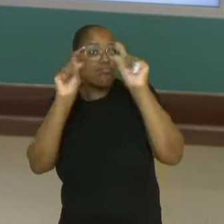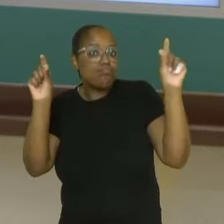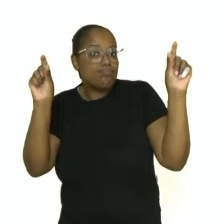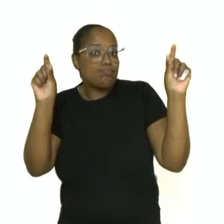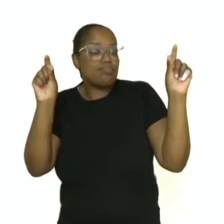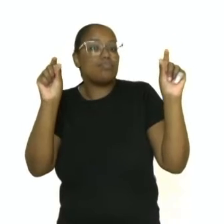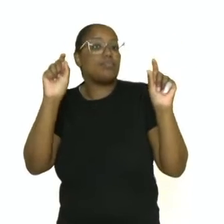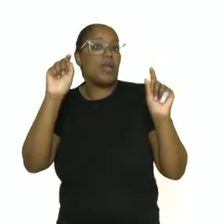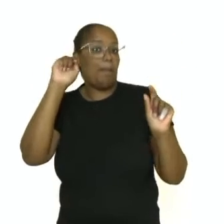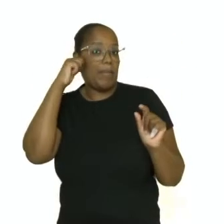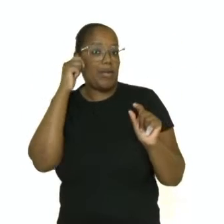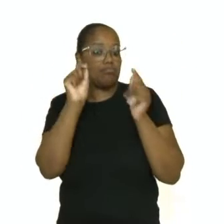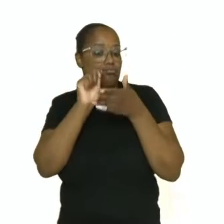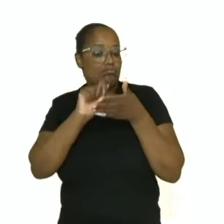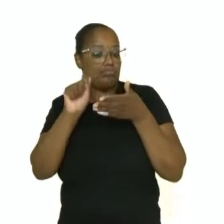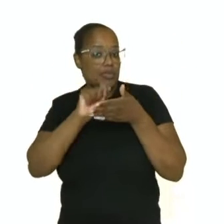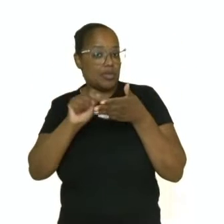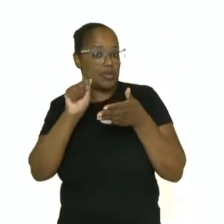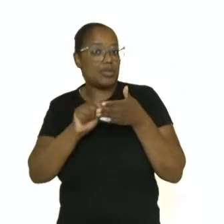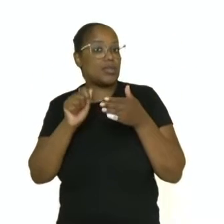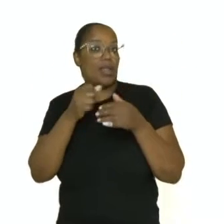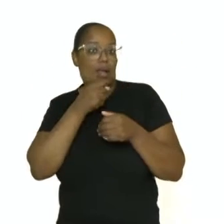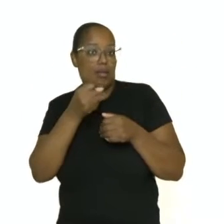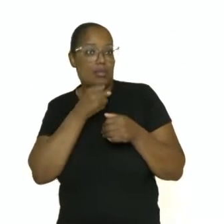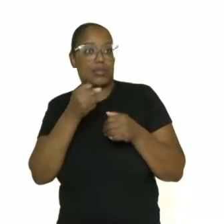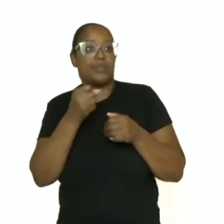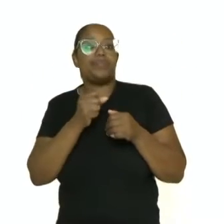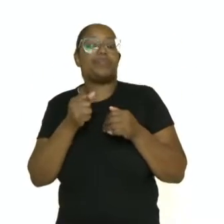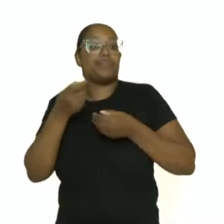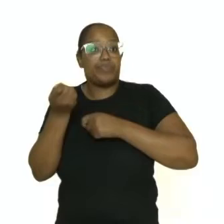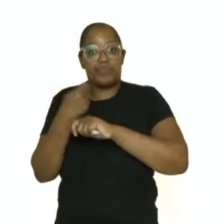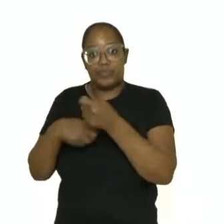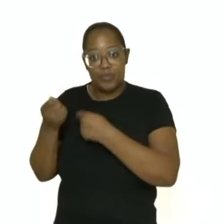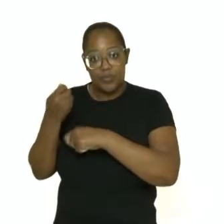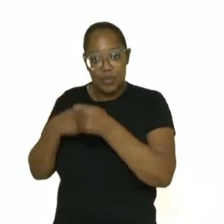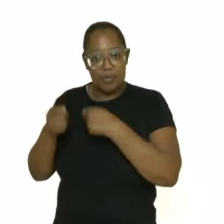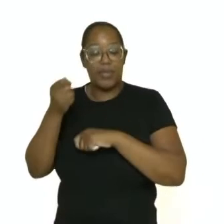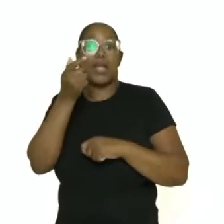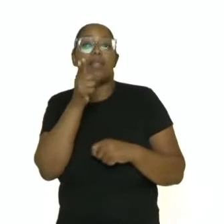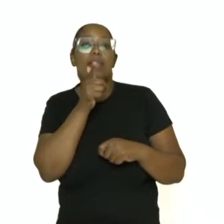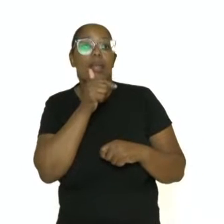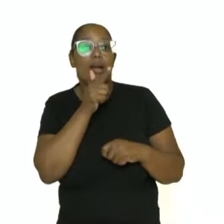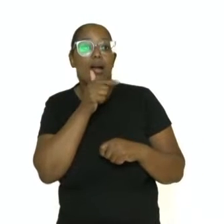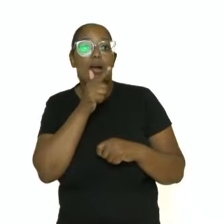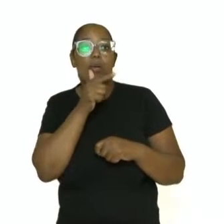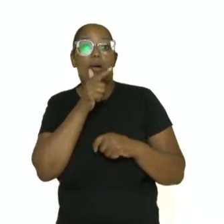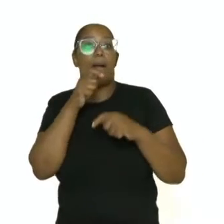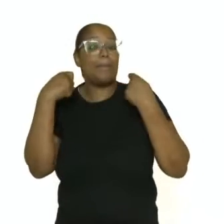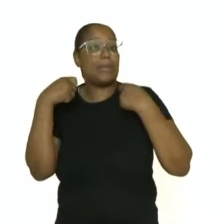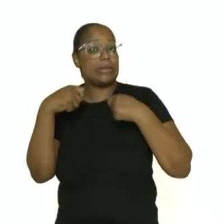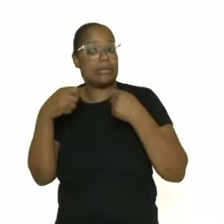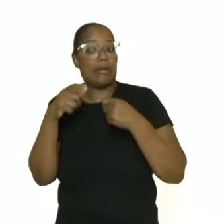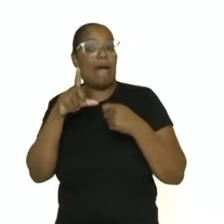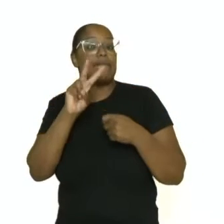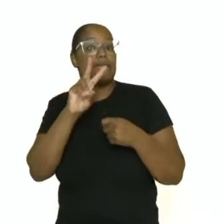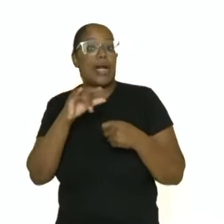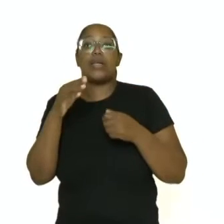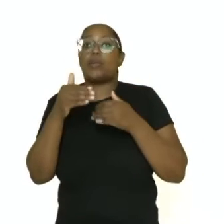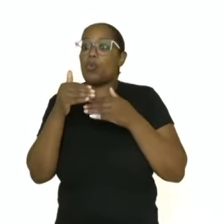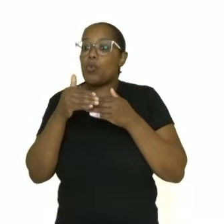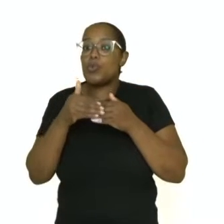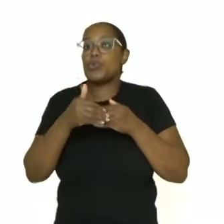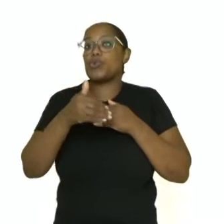título aqui da nossa entrevista. Economia de água deve virar rotina, defende